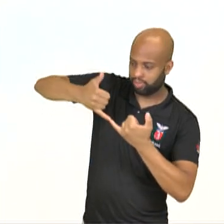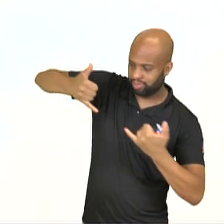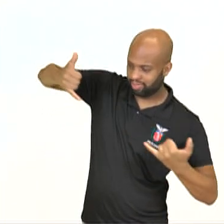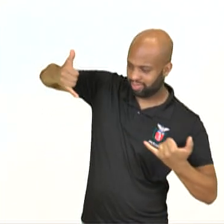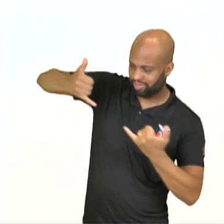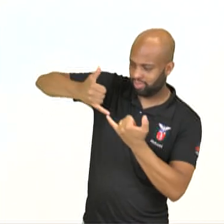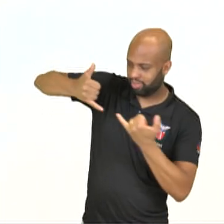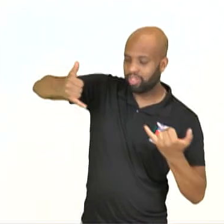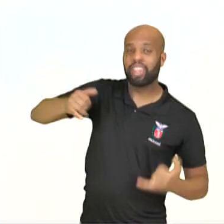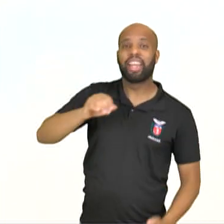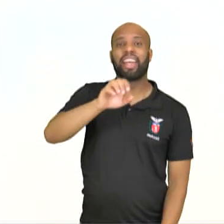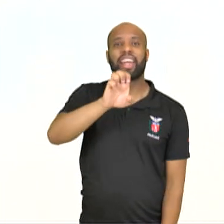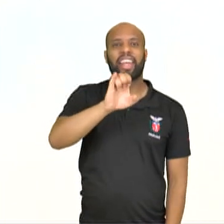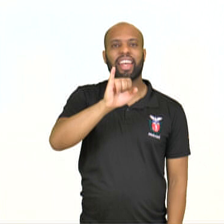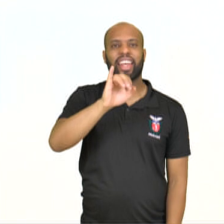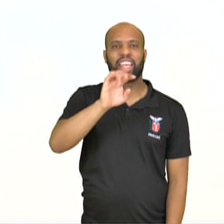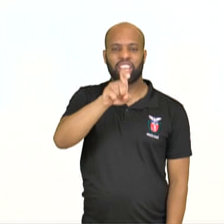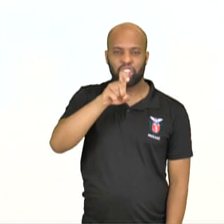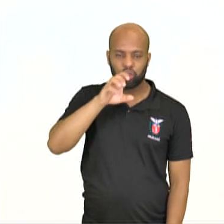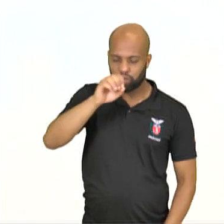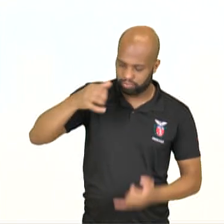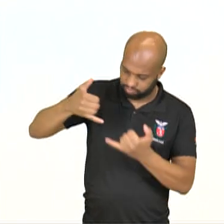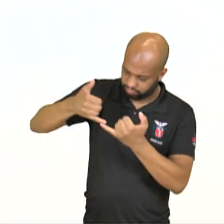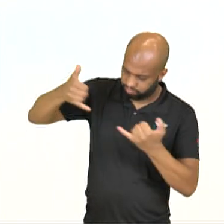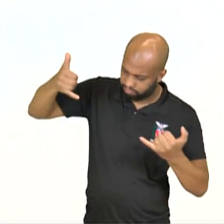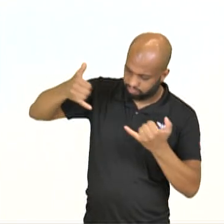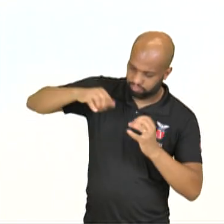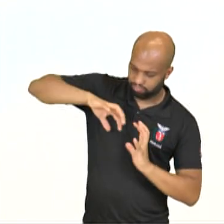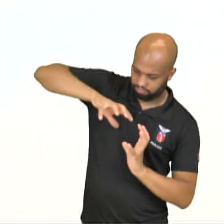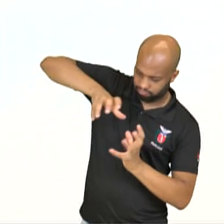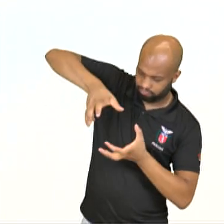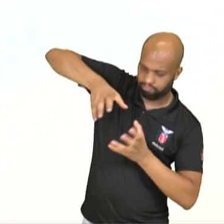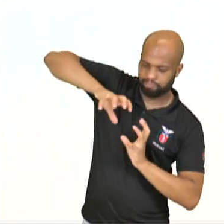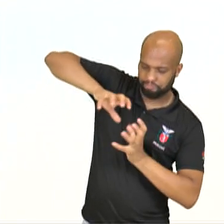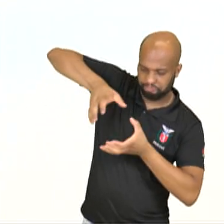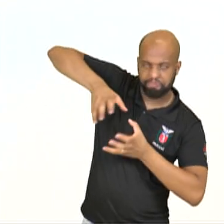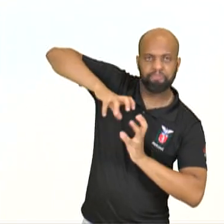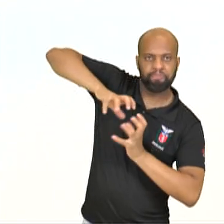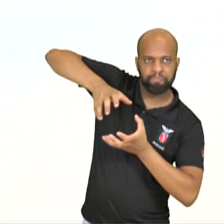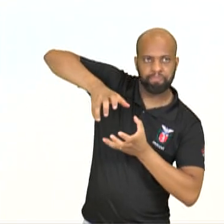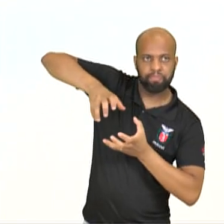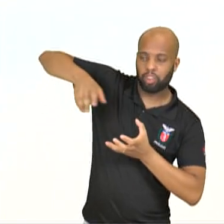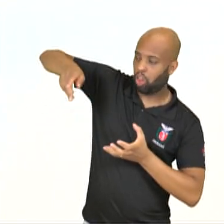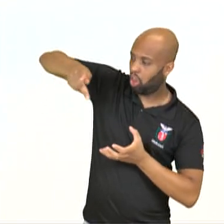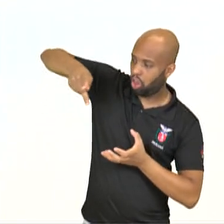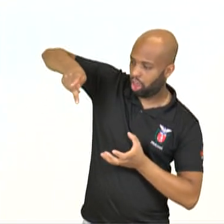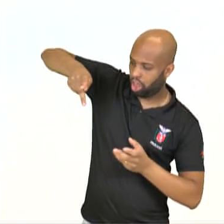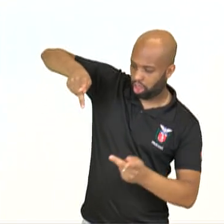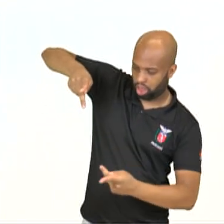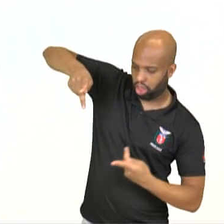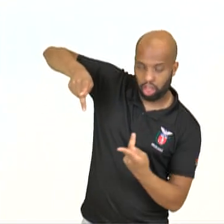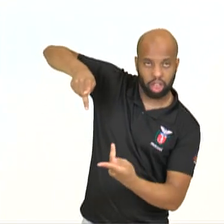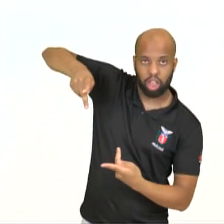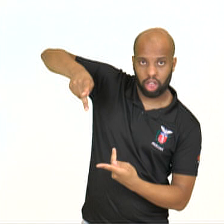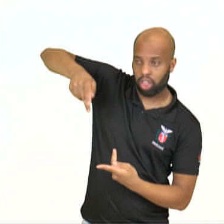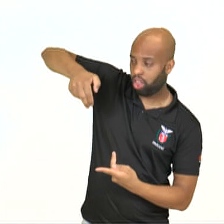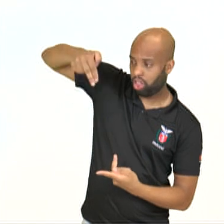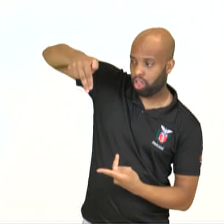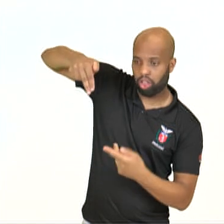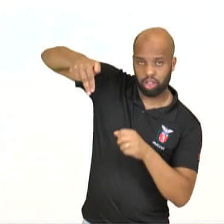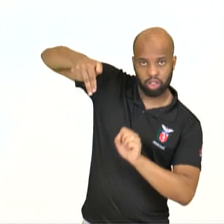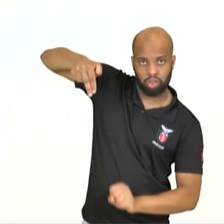eixo. E aqui fica claro justamente a questão que foi abordada anteriormente dos polos, Polo Sul e do Polo Norte,